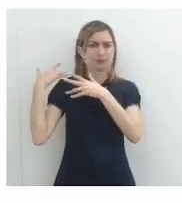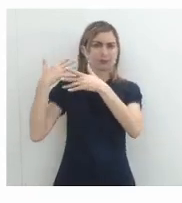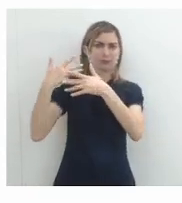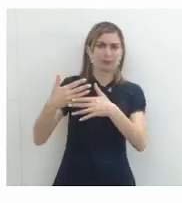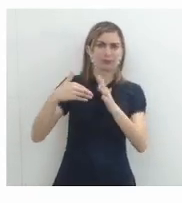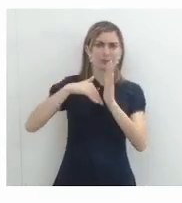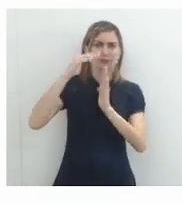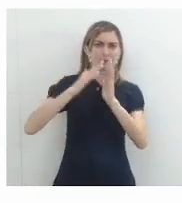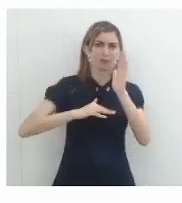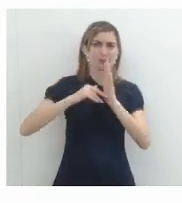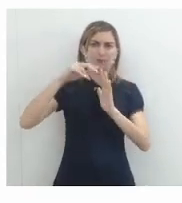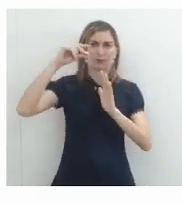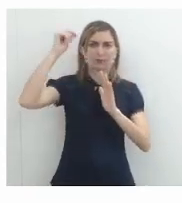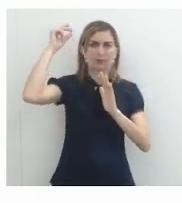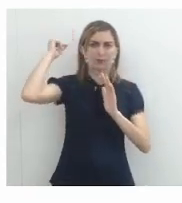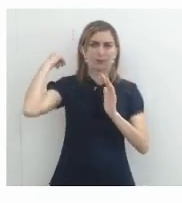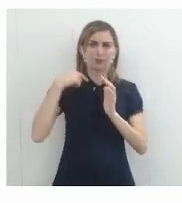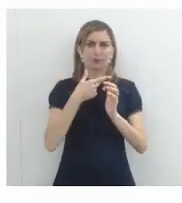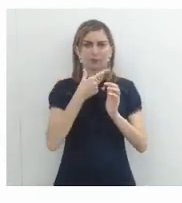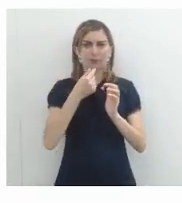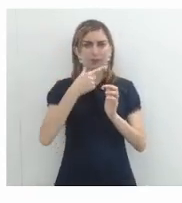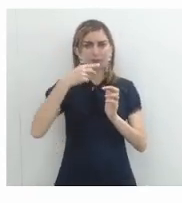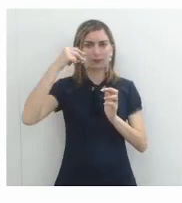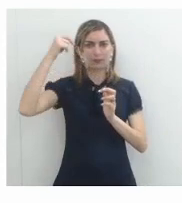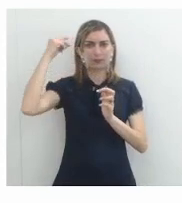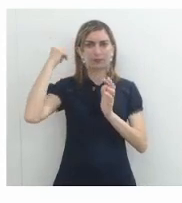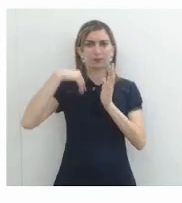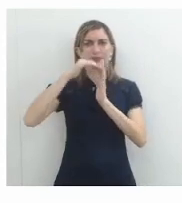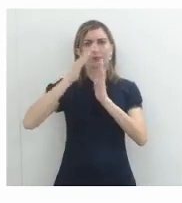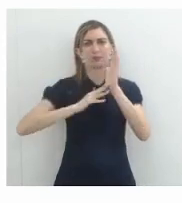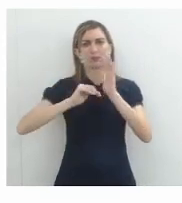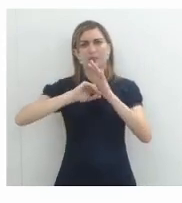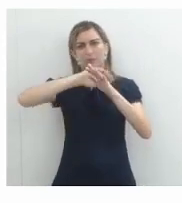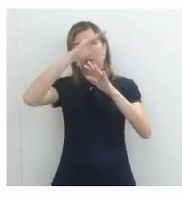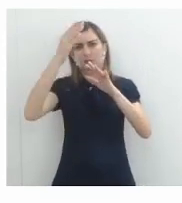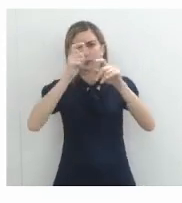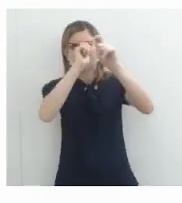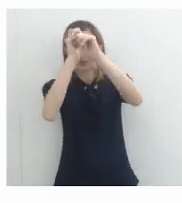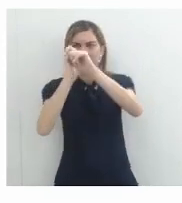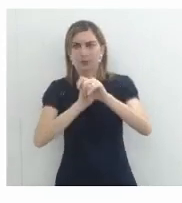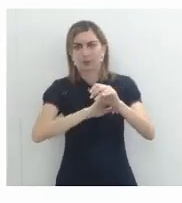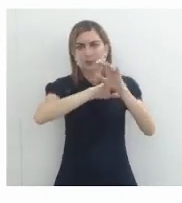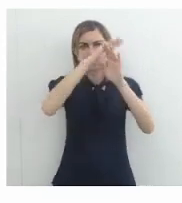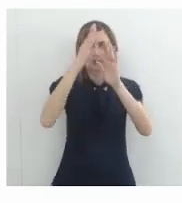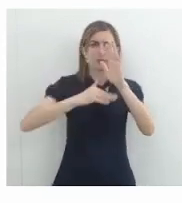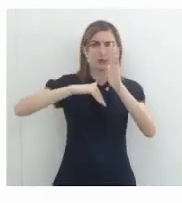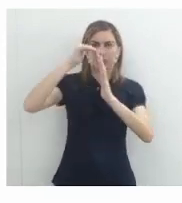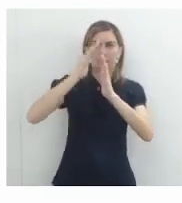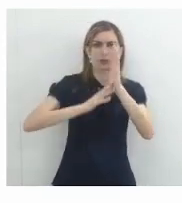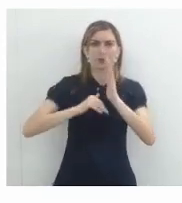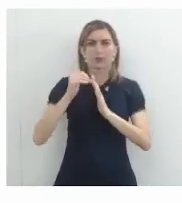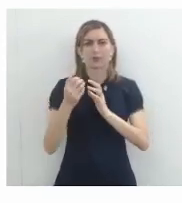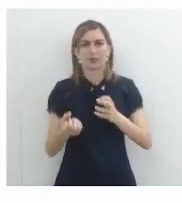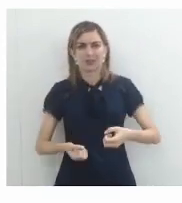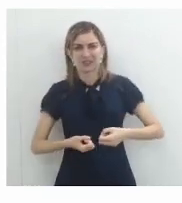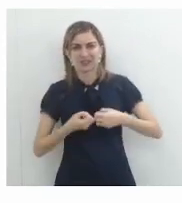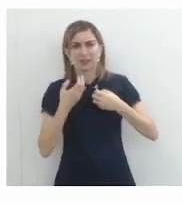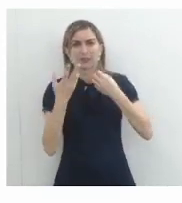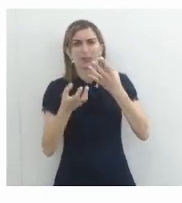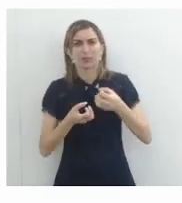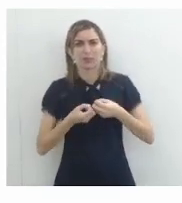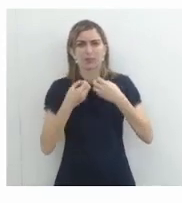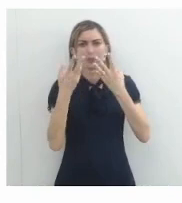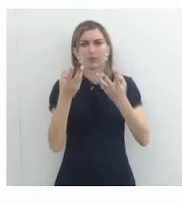pintura rupestre, né, de que o homem primitivo, ele pintava nas cavernas, eles já utilizavam técnicas diferentes para expressar essa